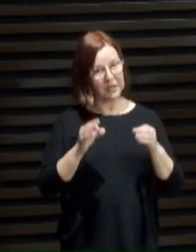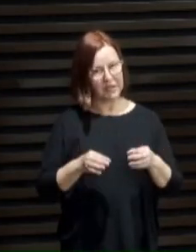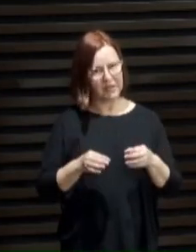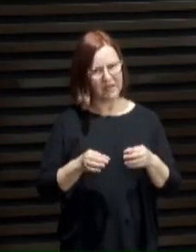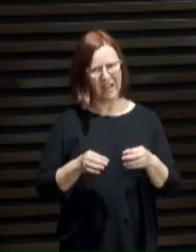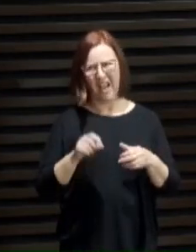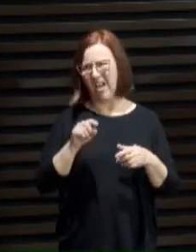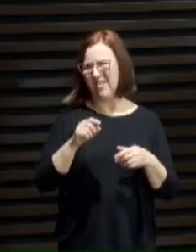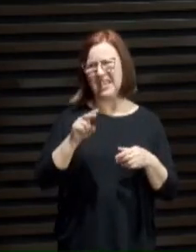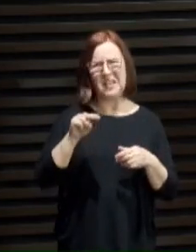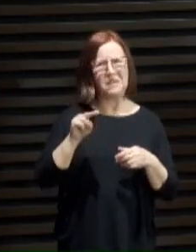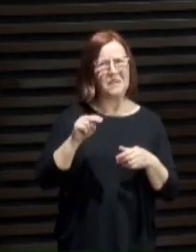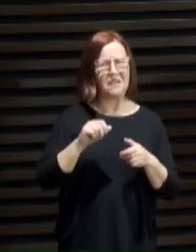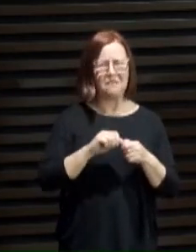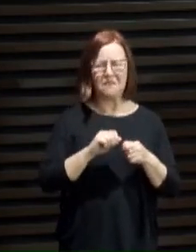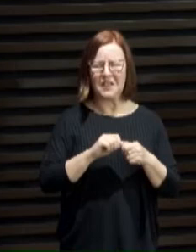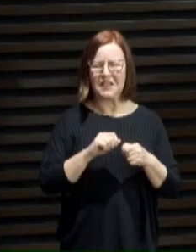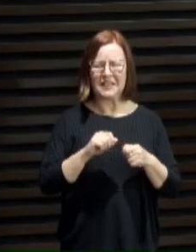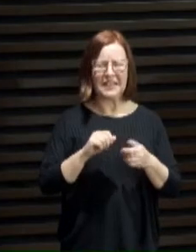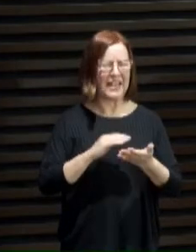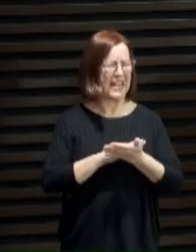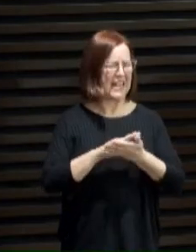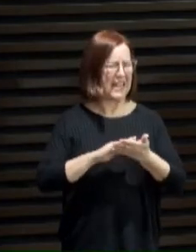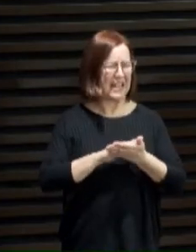grave assim.